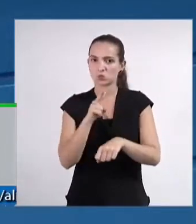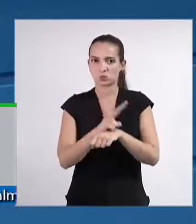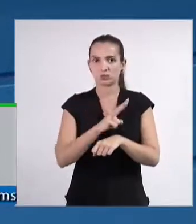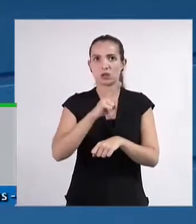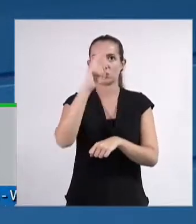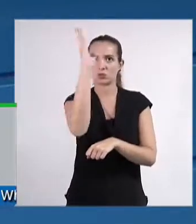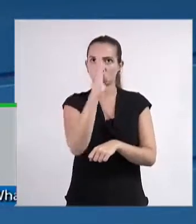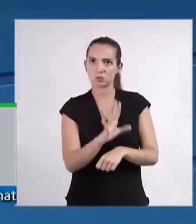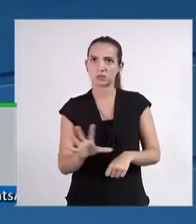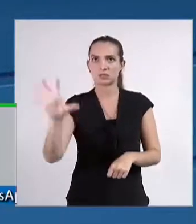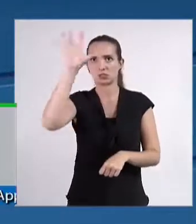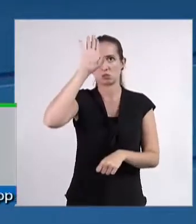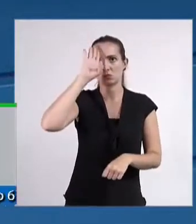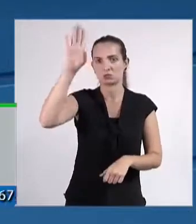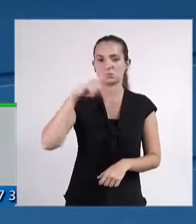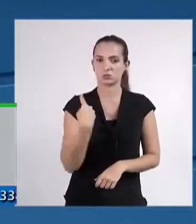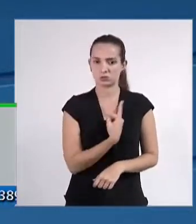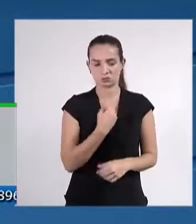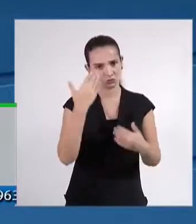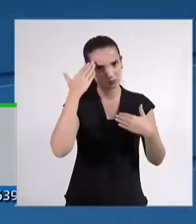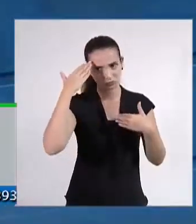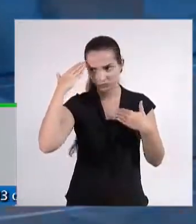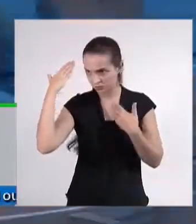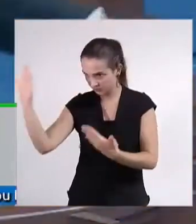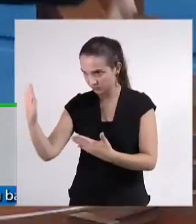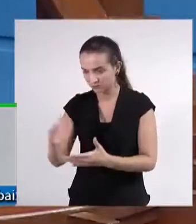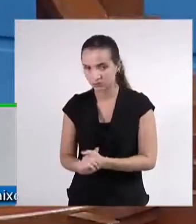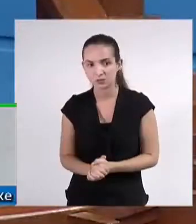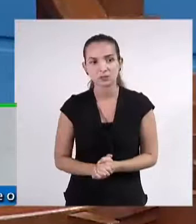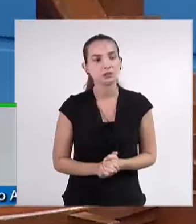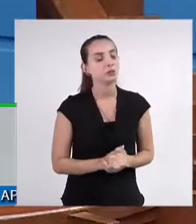interesse de todos nós. Okay? Muito obrigado. Sim,